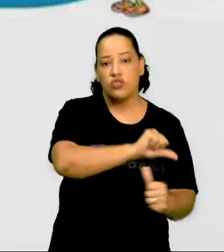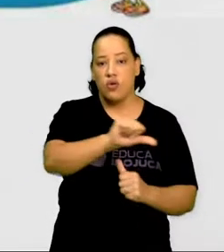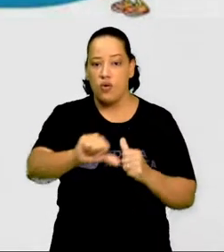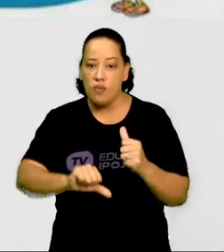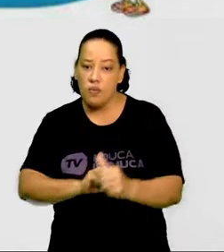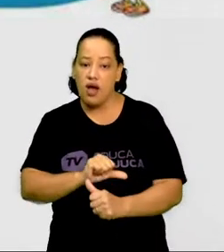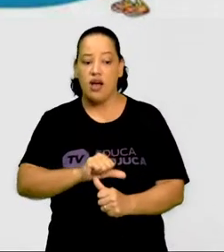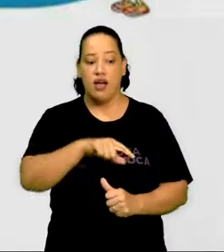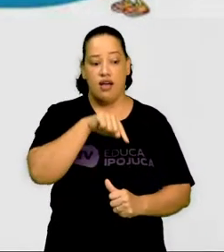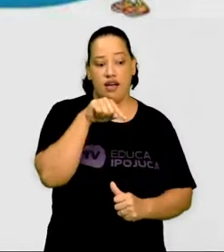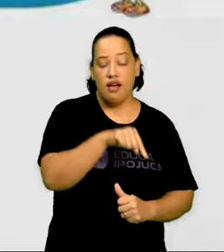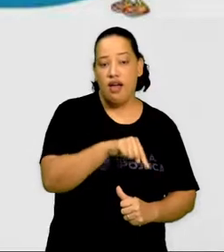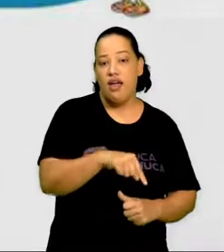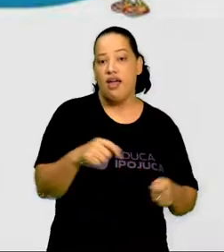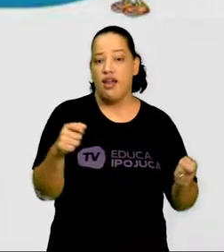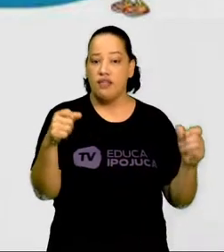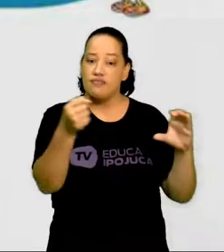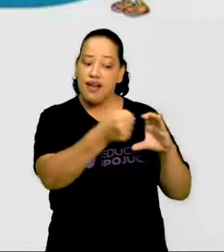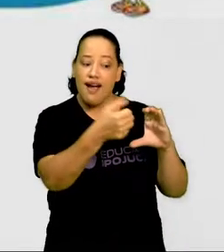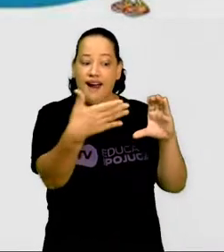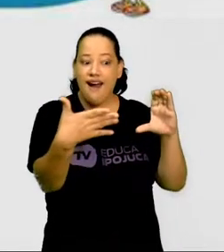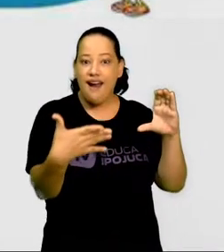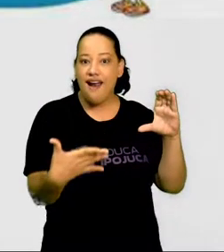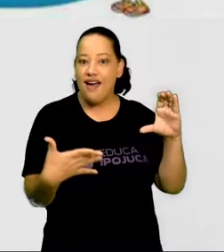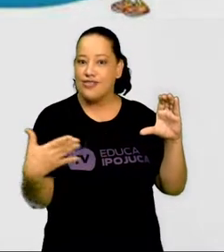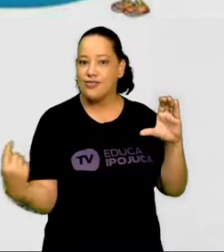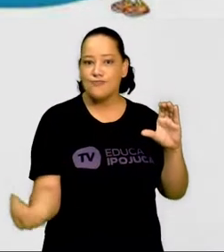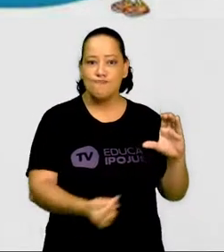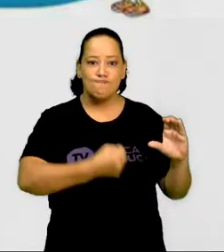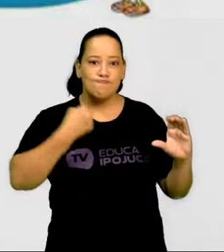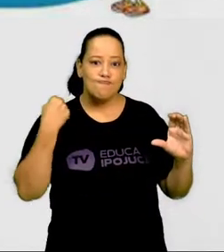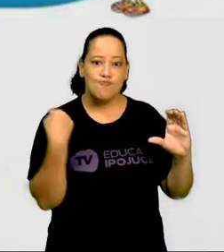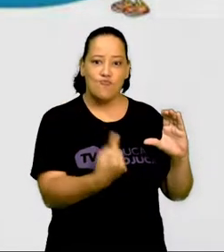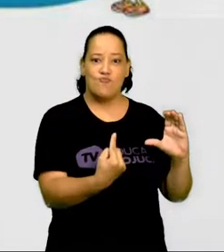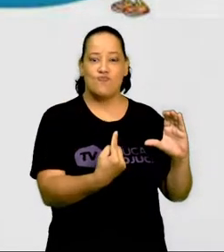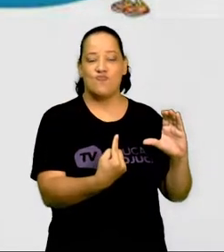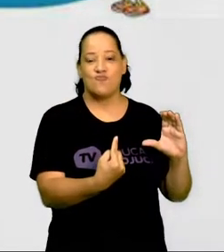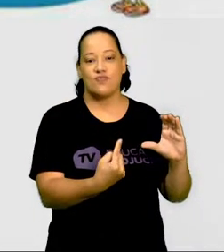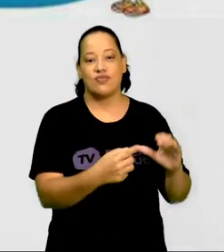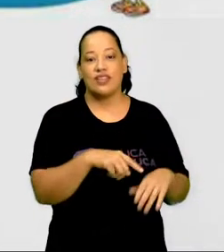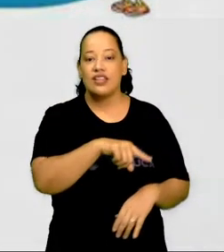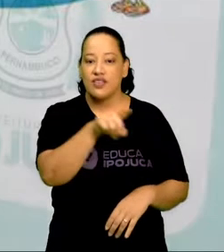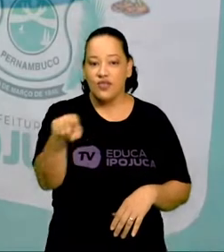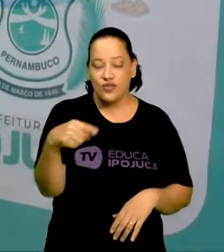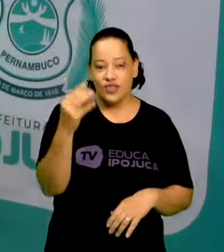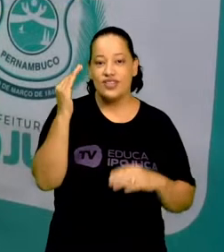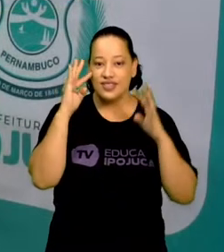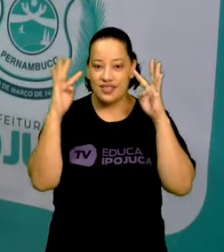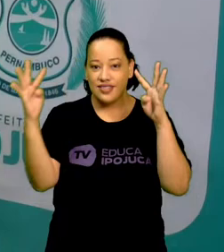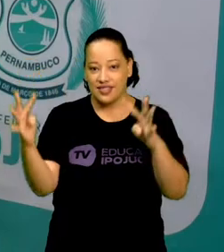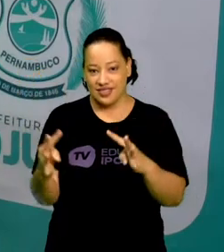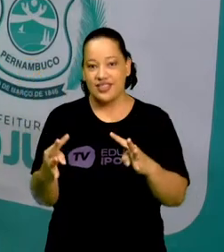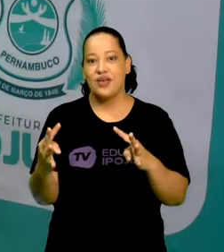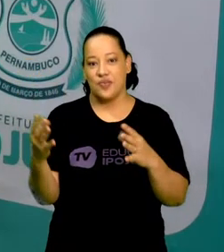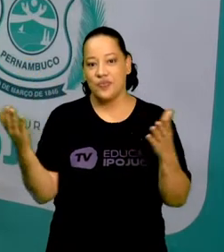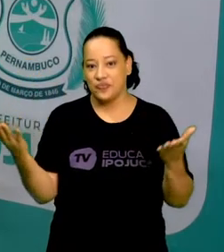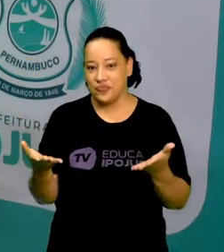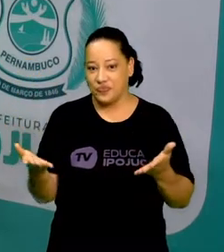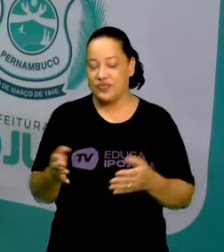Terra um planeta com características únicas. E aí eu quero que vocês prestem atenção novamente aqui à